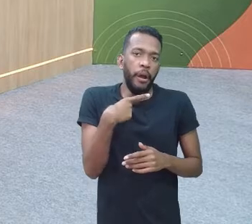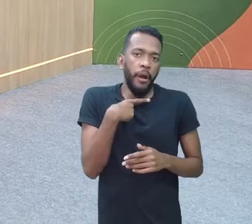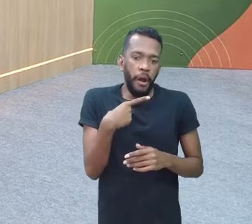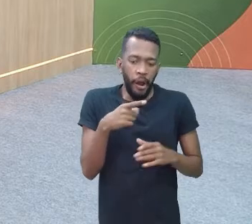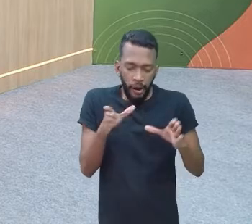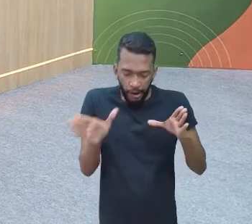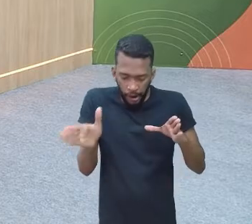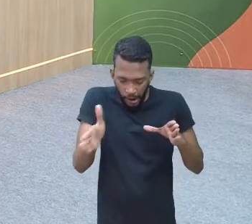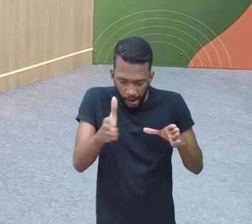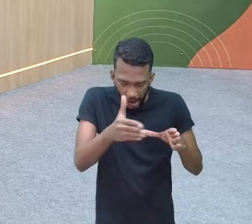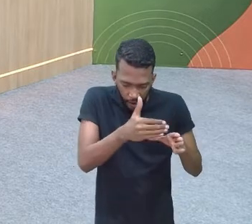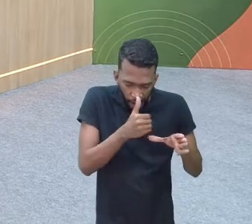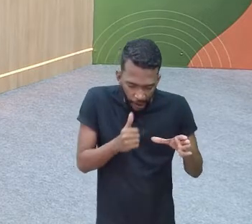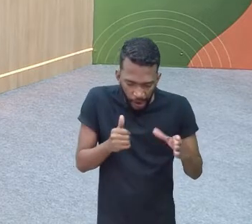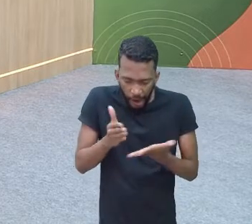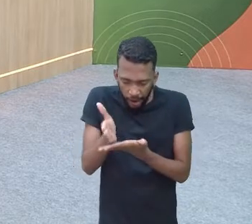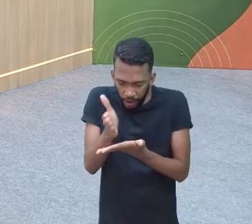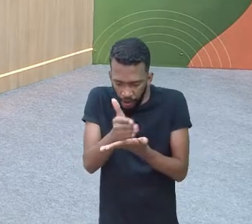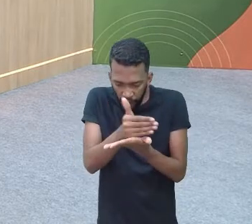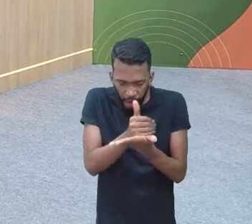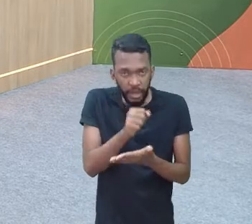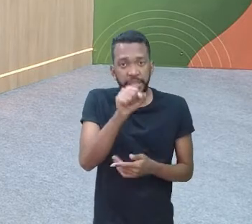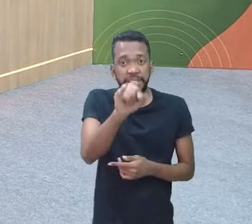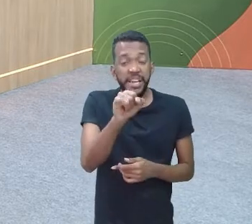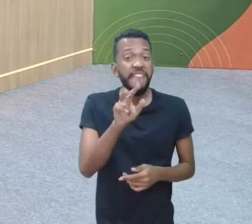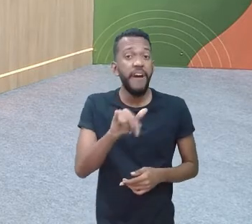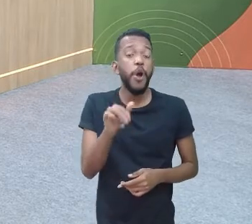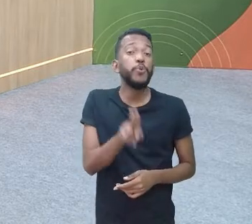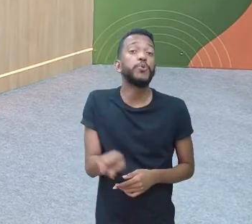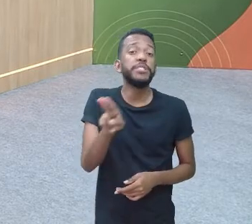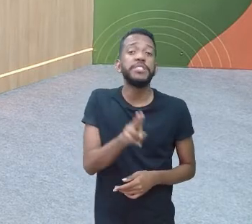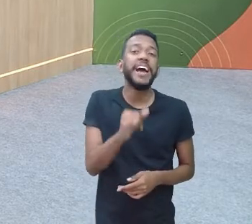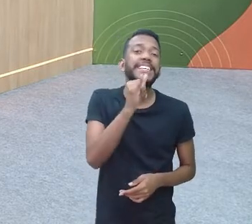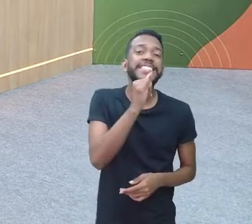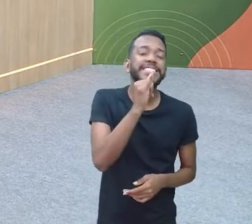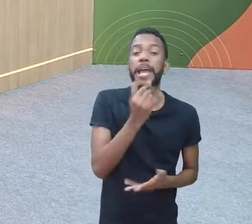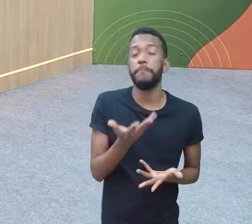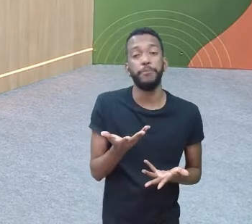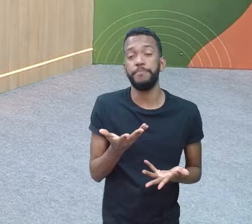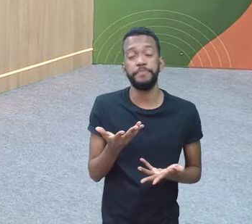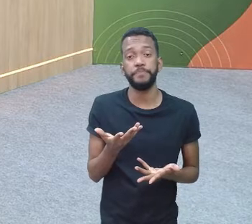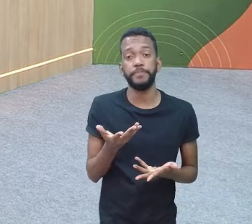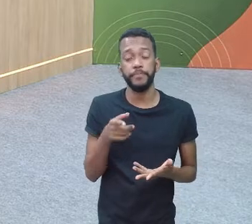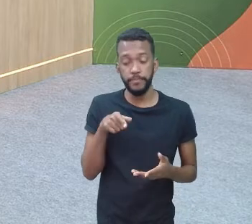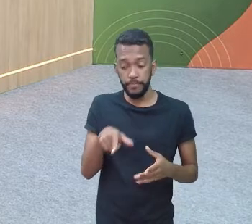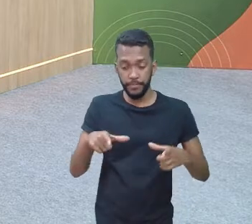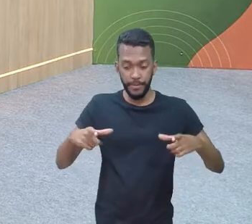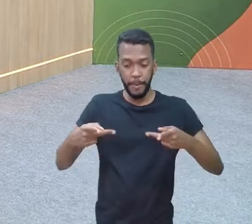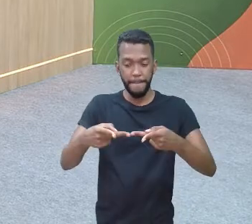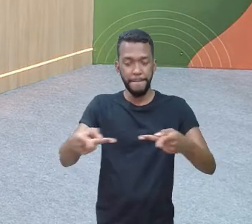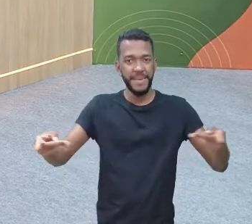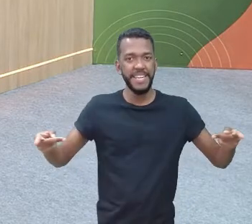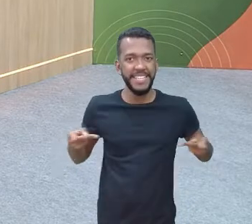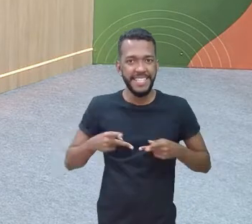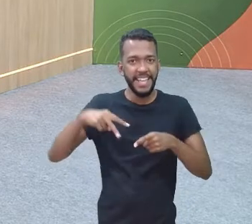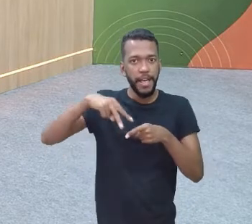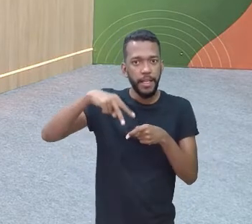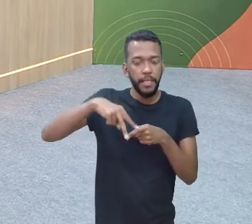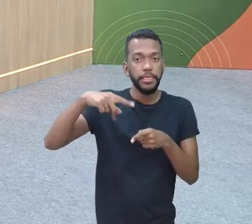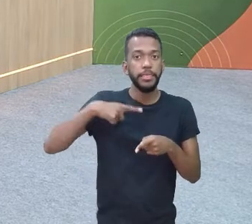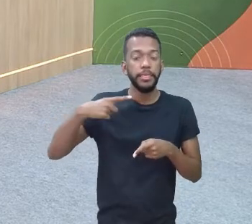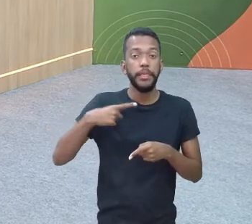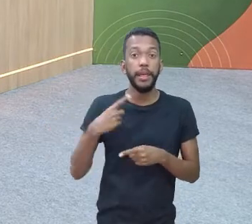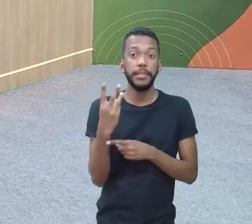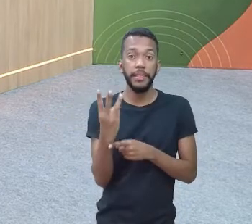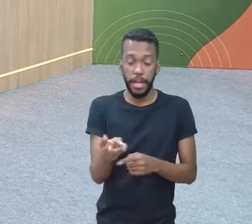fracionária se a gente vai utilizar uma pizza, por exemplo. Essa pizza, ela vai ser dividida em 3